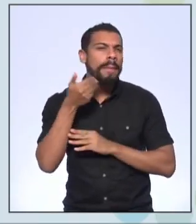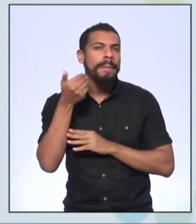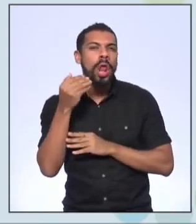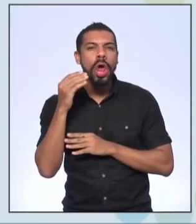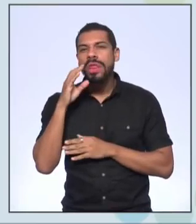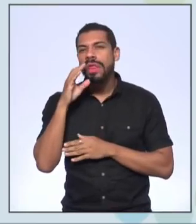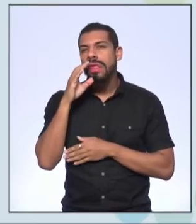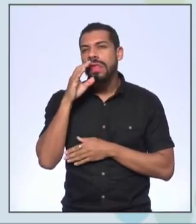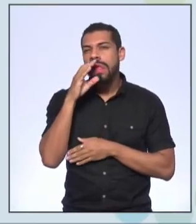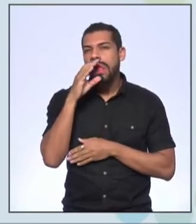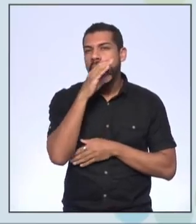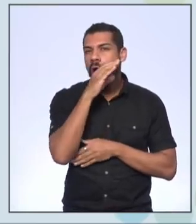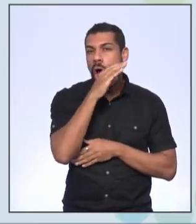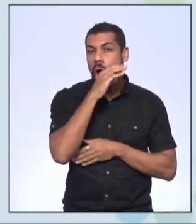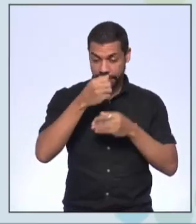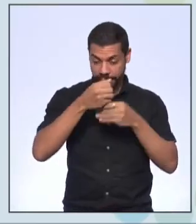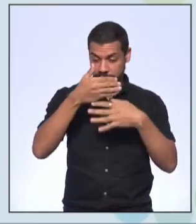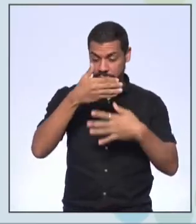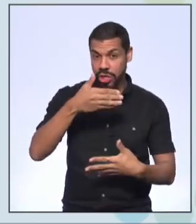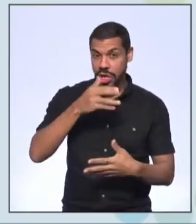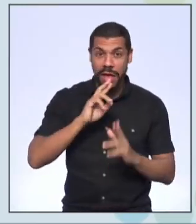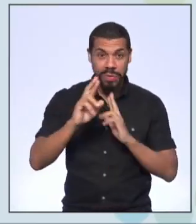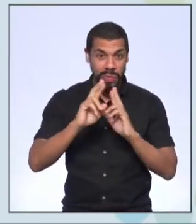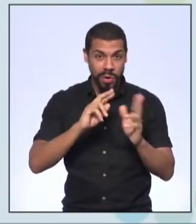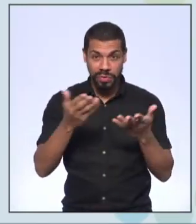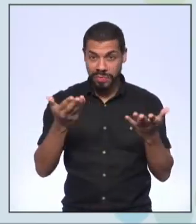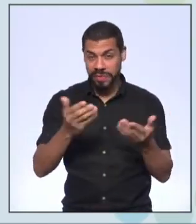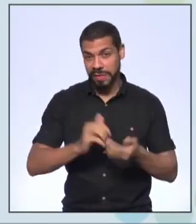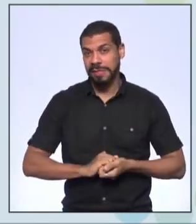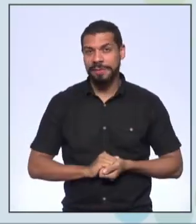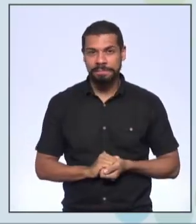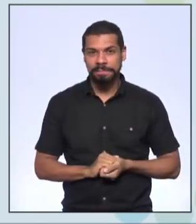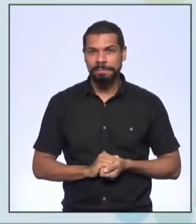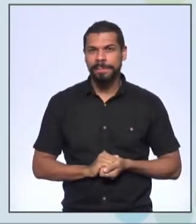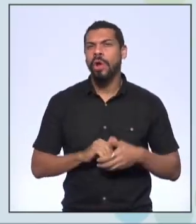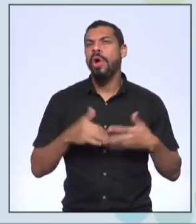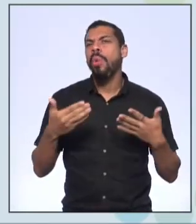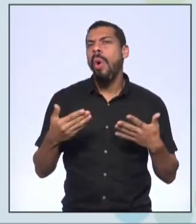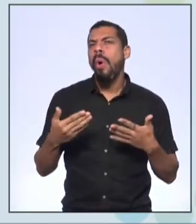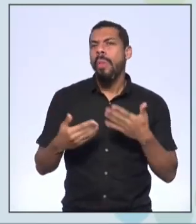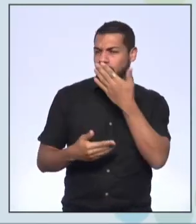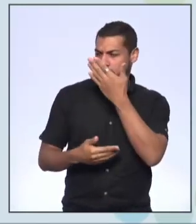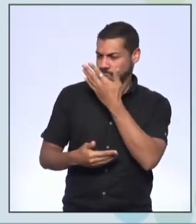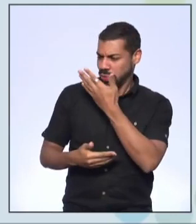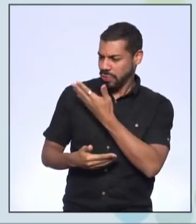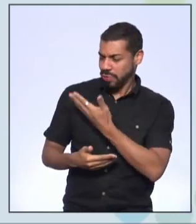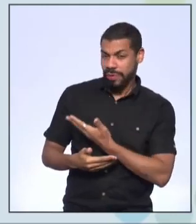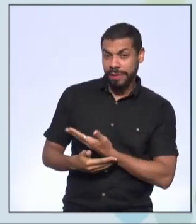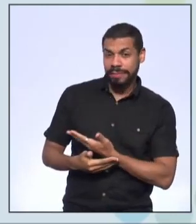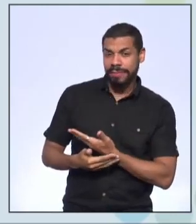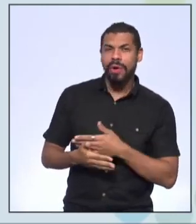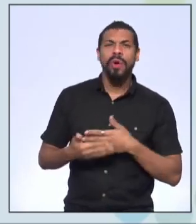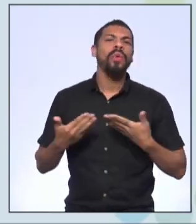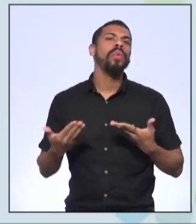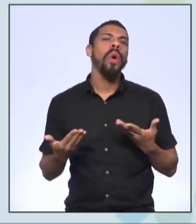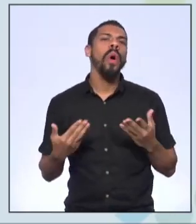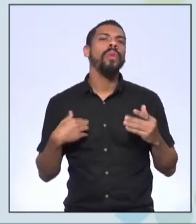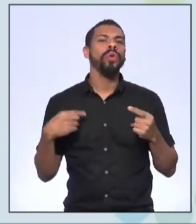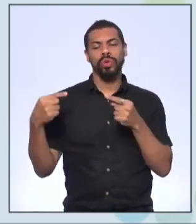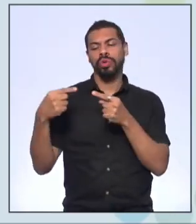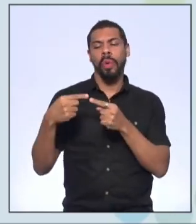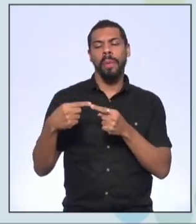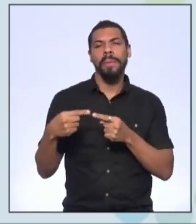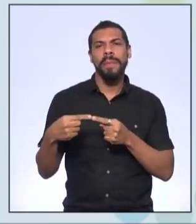aí? Põe no chat aí para a gente conversar com vocês aí, eu e a Carol. Põe aí. Olha esses materiais e fala para mim quais